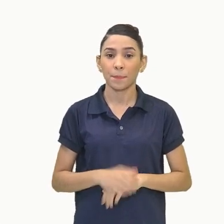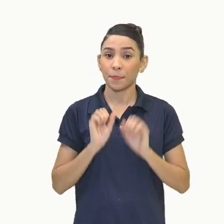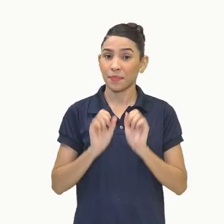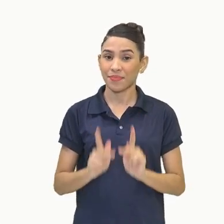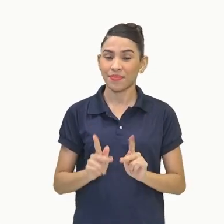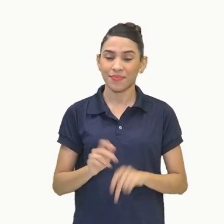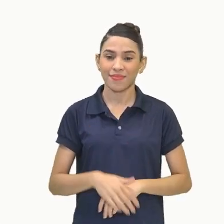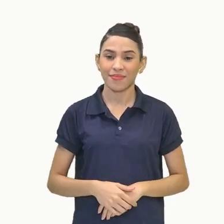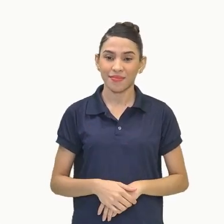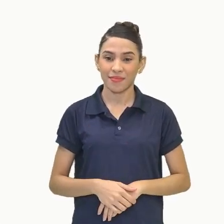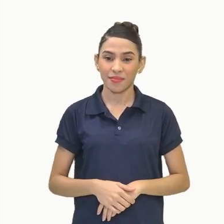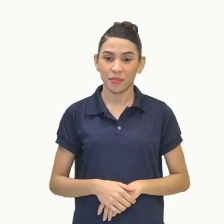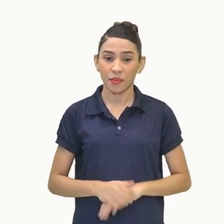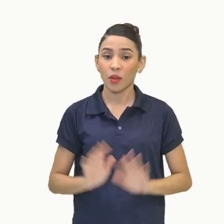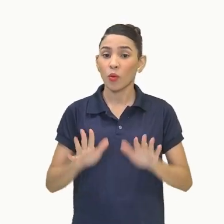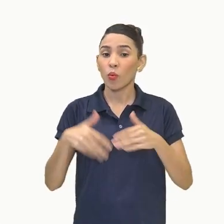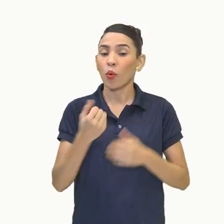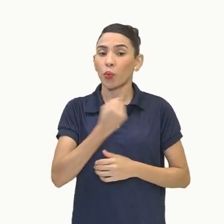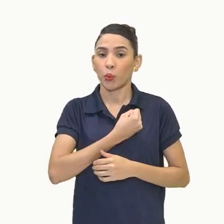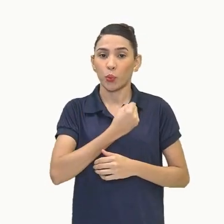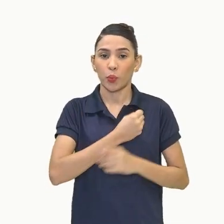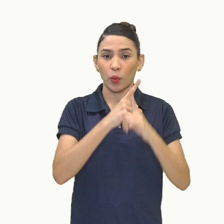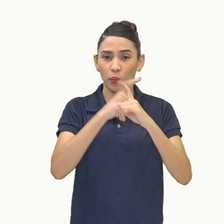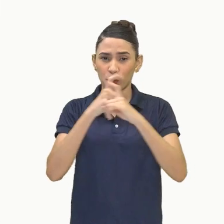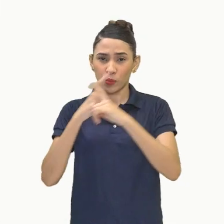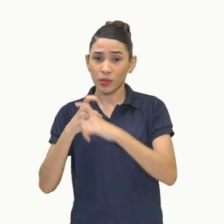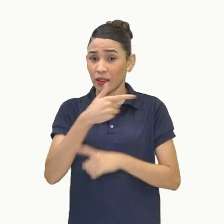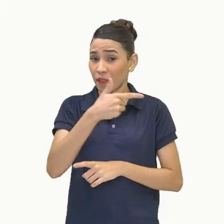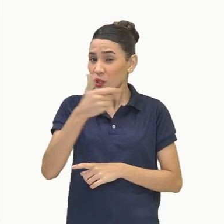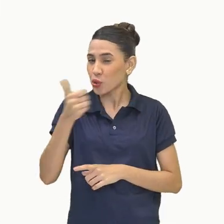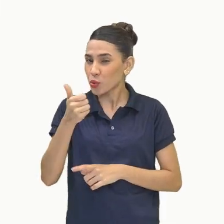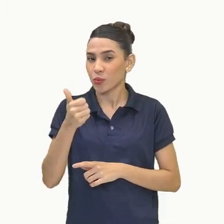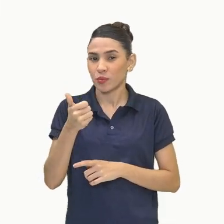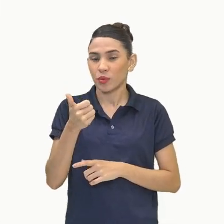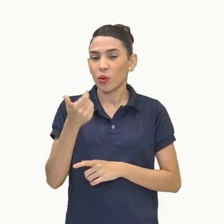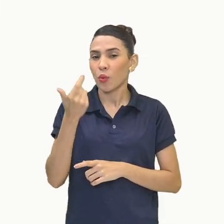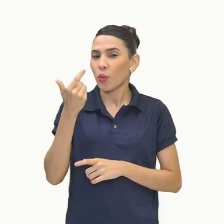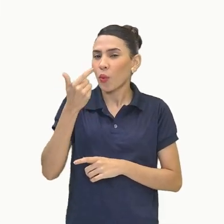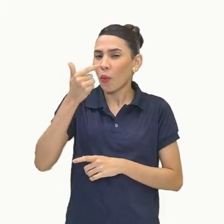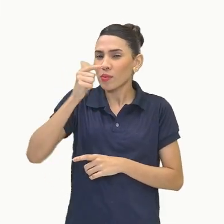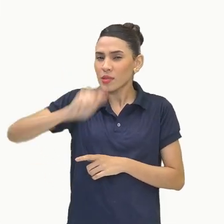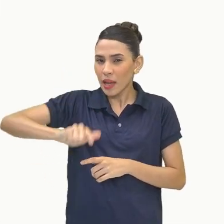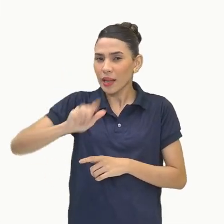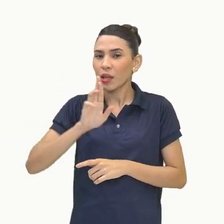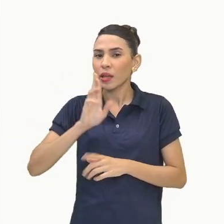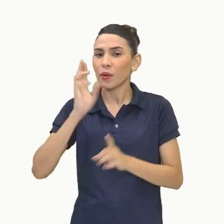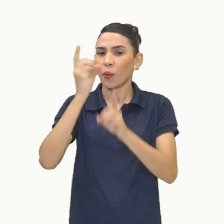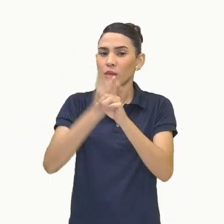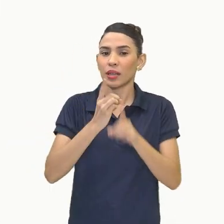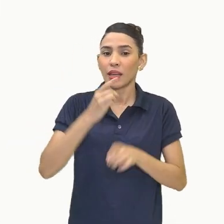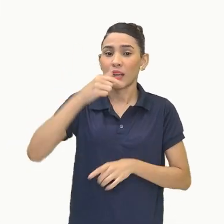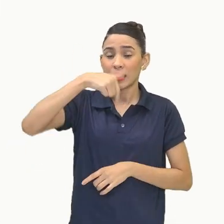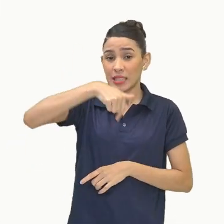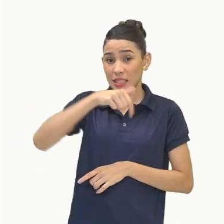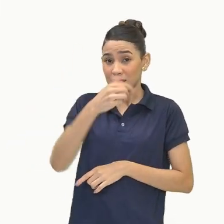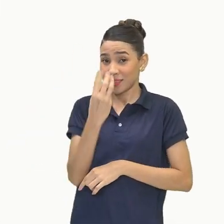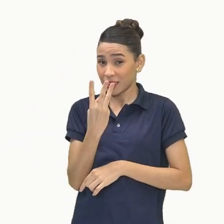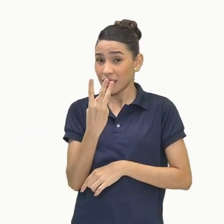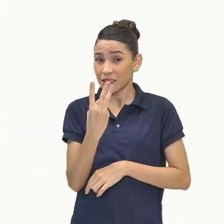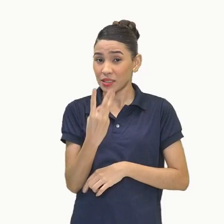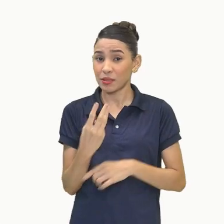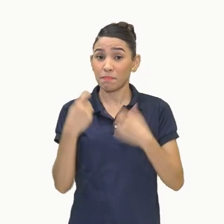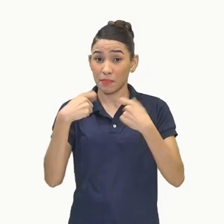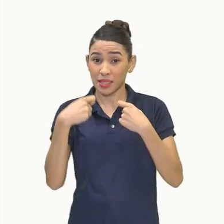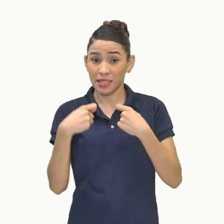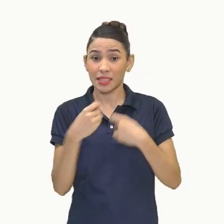Beleza. Então, qual é o número que eu multiplico por 21 que dá 73? Tem que ser 3,